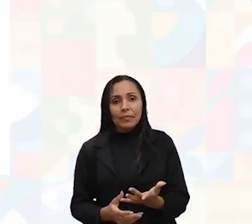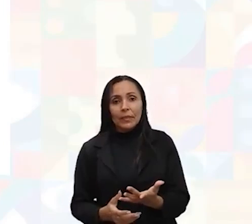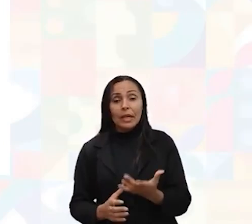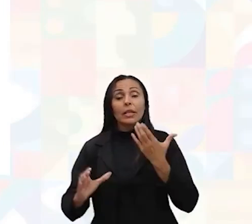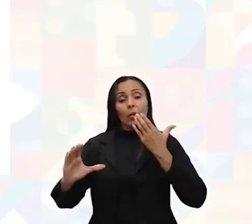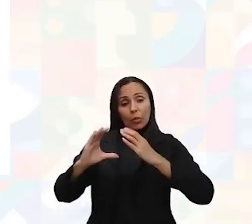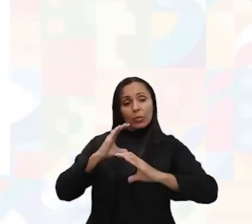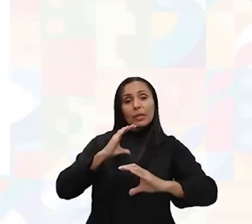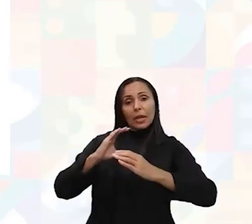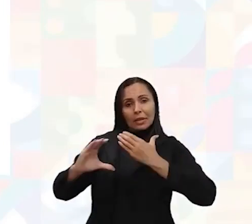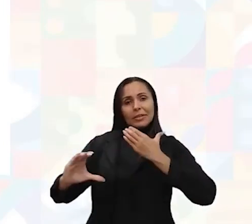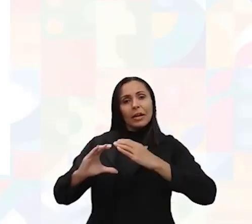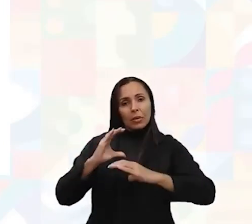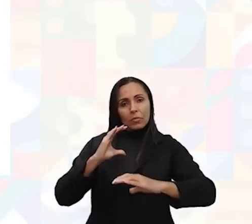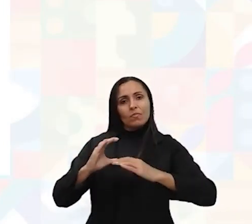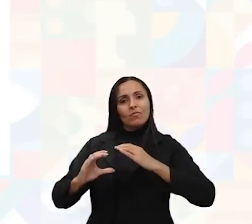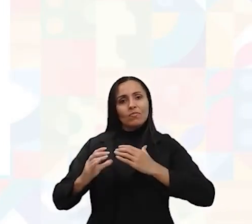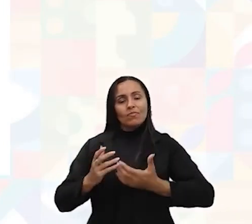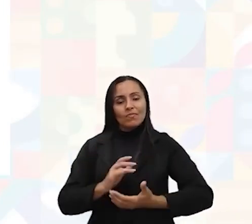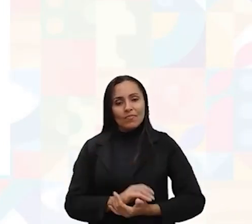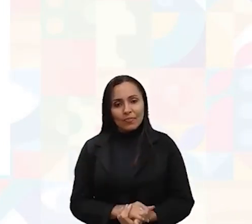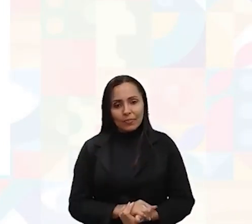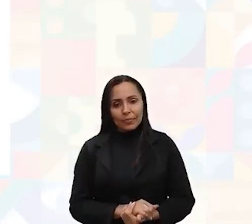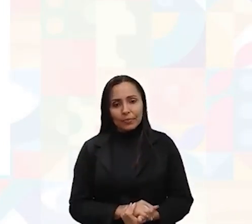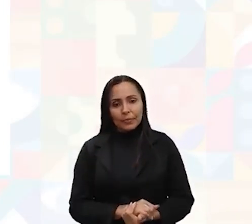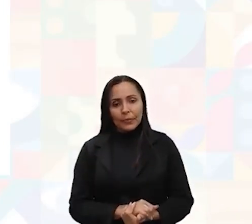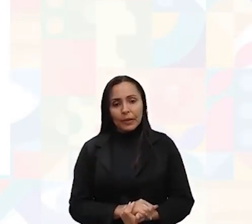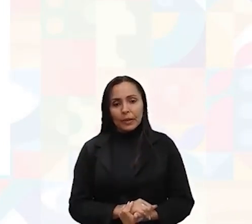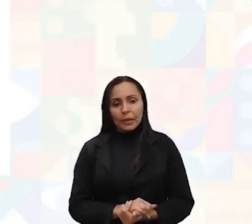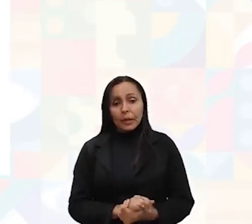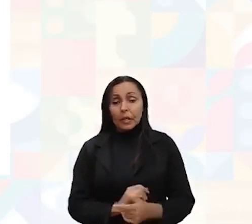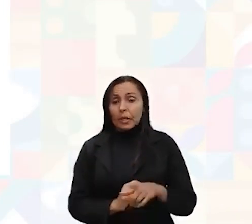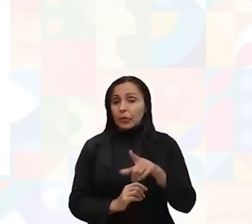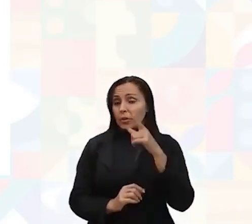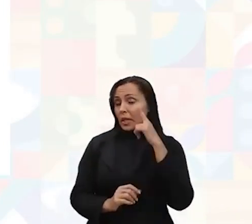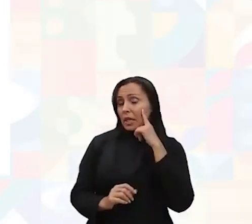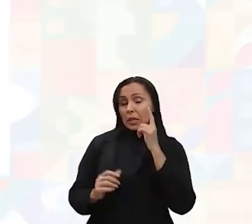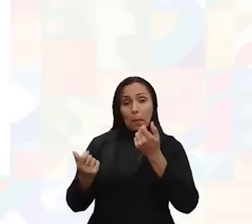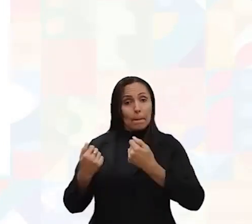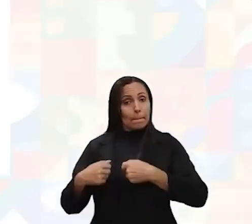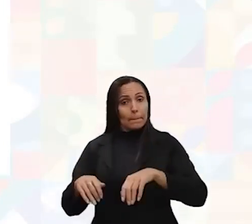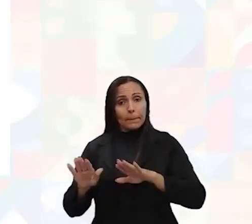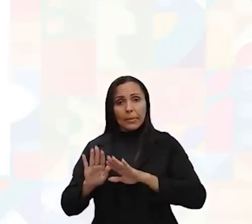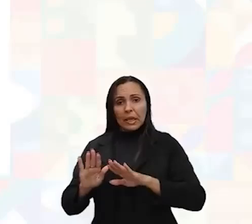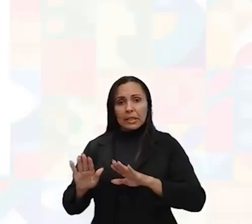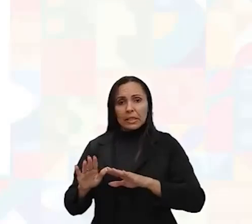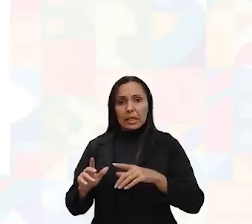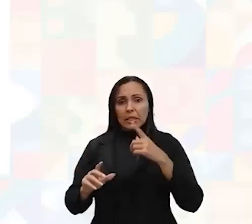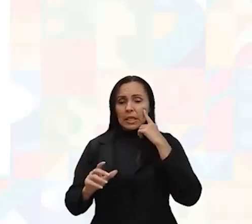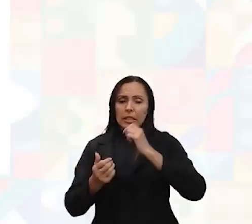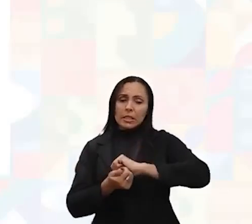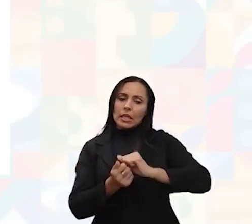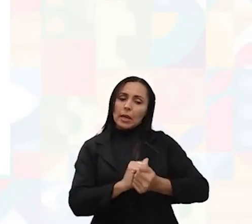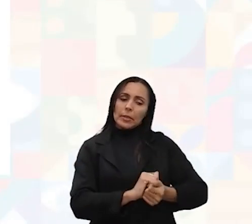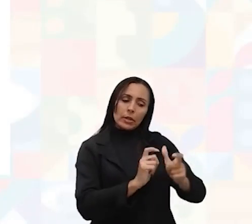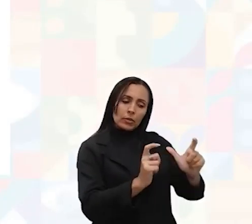essa comunicação, essa viagem, né? Sem que você precise estar se moldando a esses